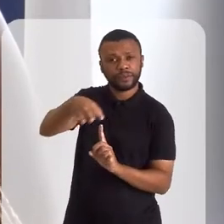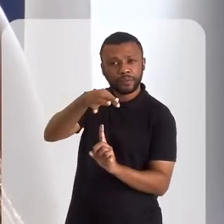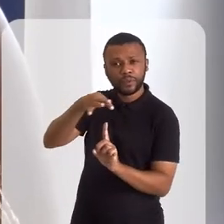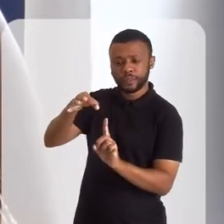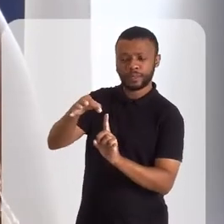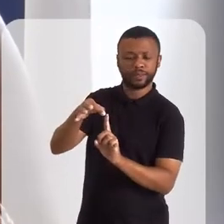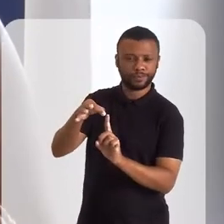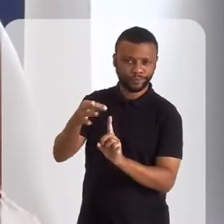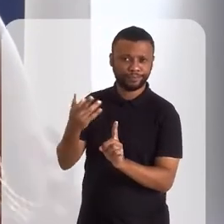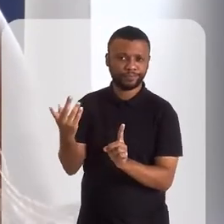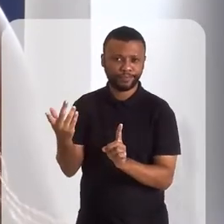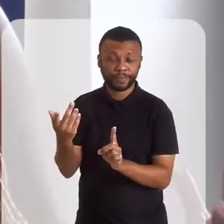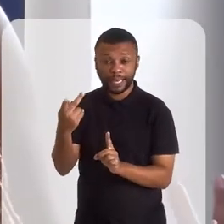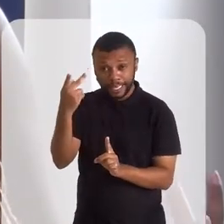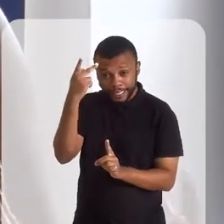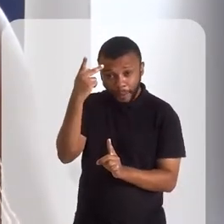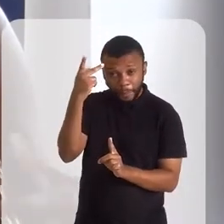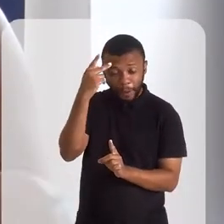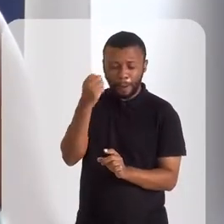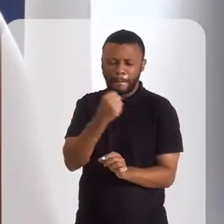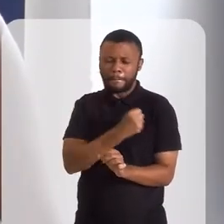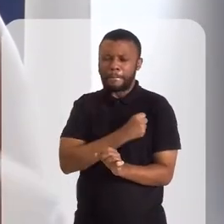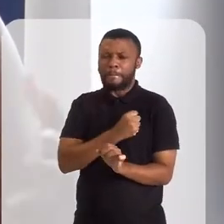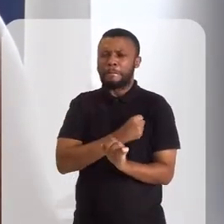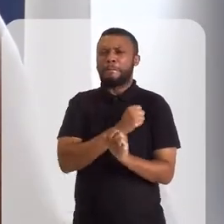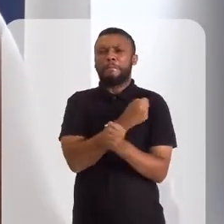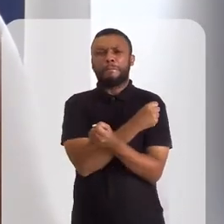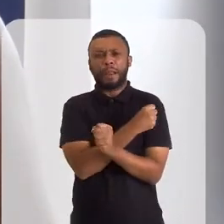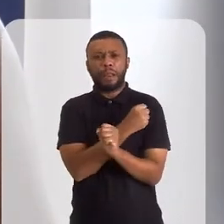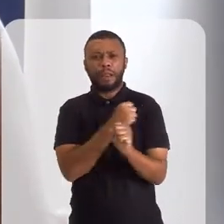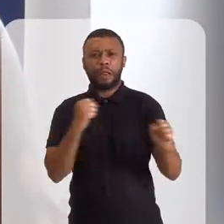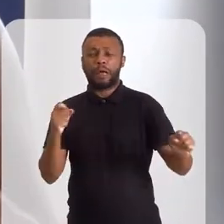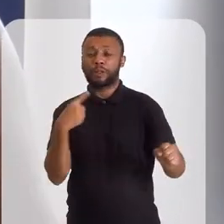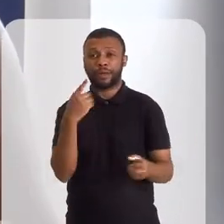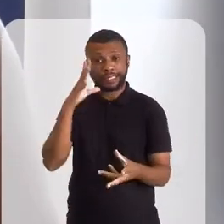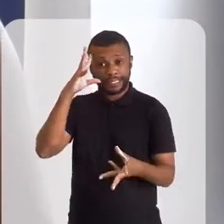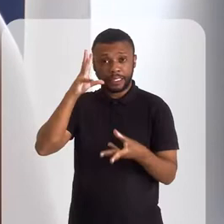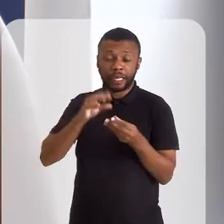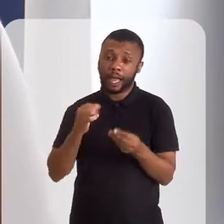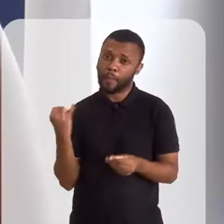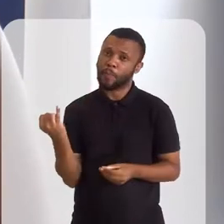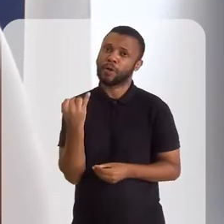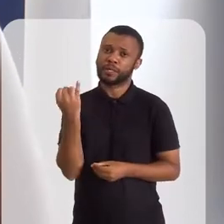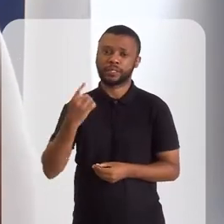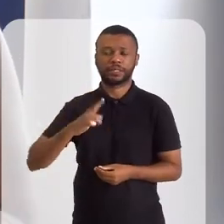e Espírito Santo. São Paulo ficou à parte, porque a comunidade de São Paulo é bem grande,